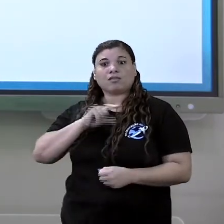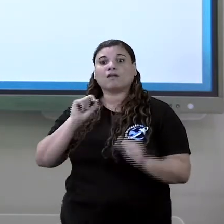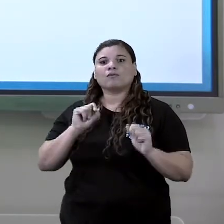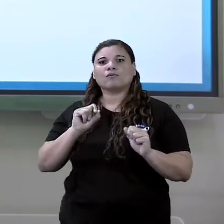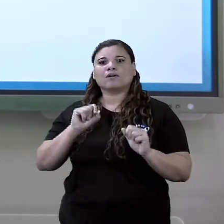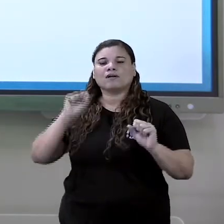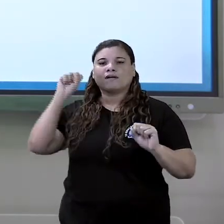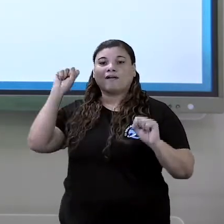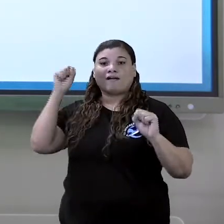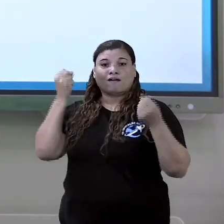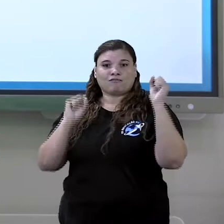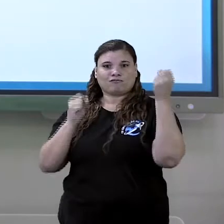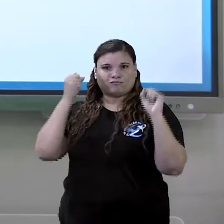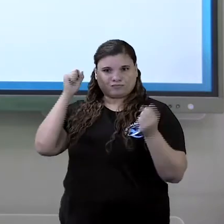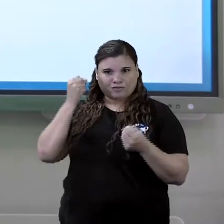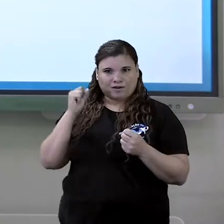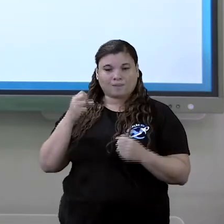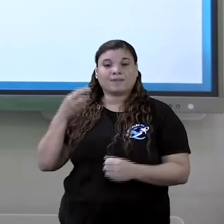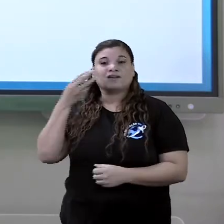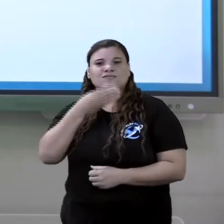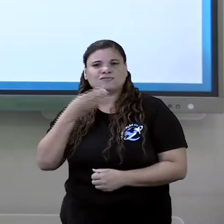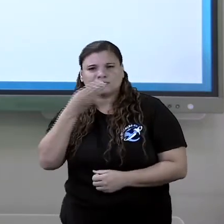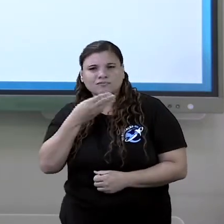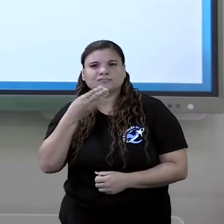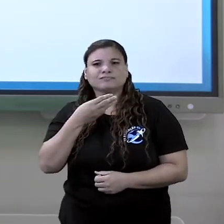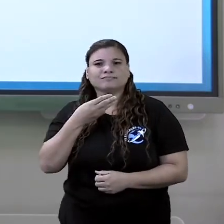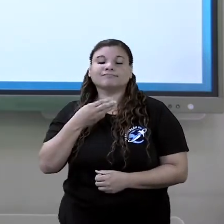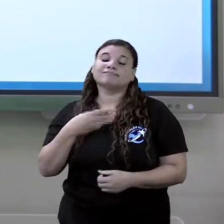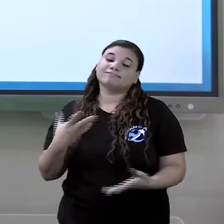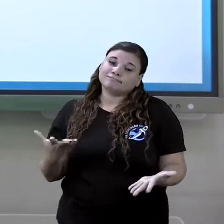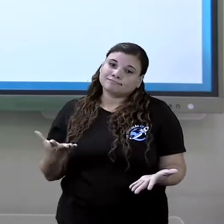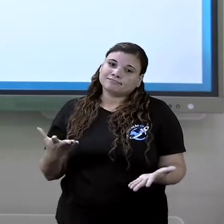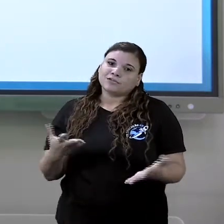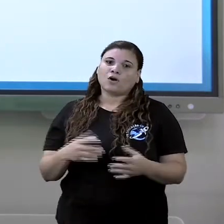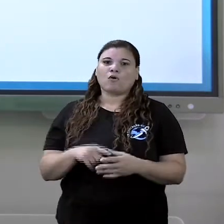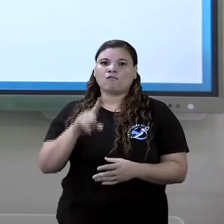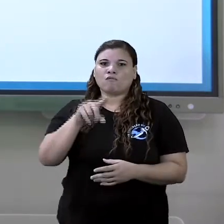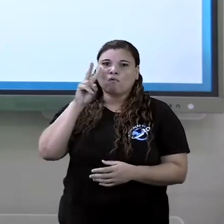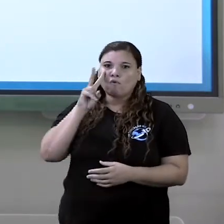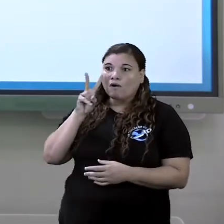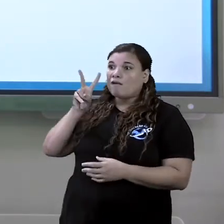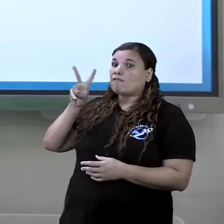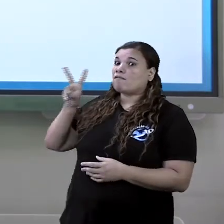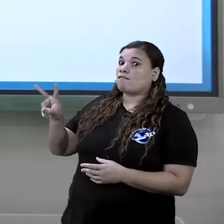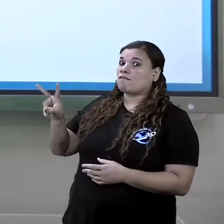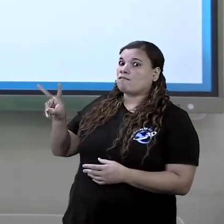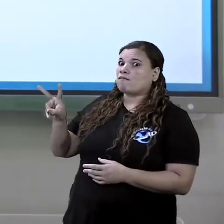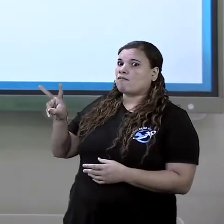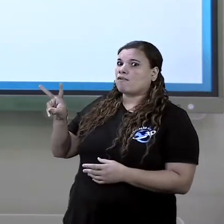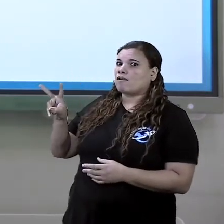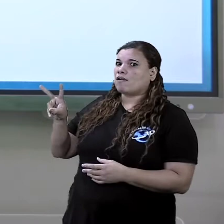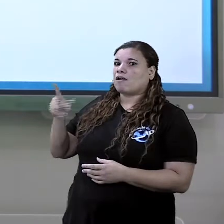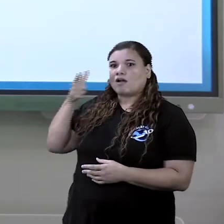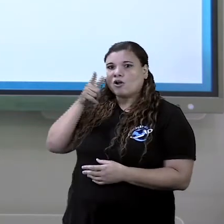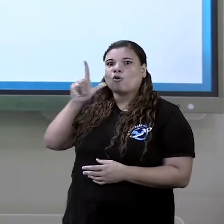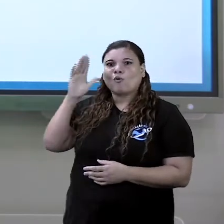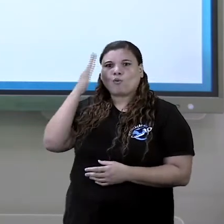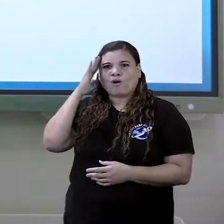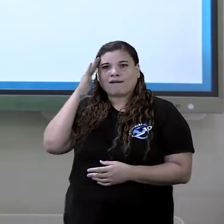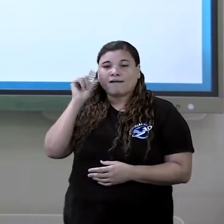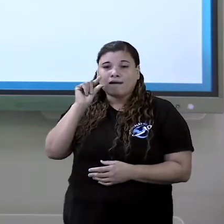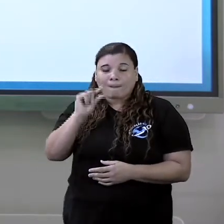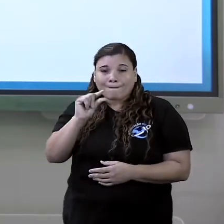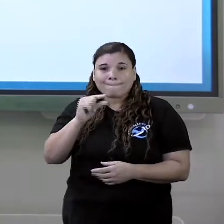é isso mesmo? Então, é um lugar que nós conseguimos visualizar e entender um pouco da história da nossa cidade.